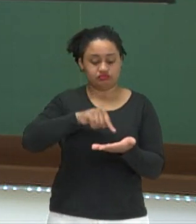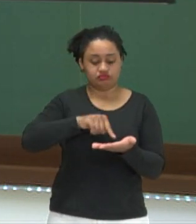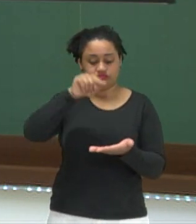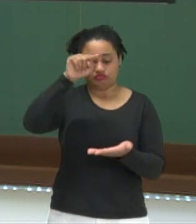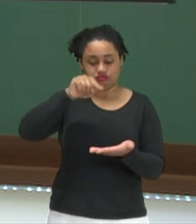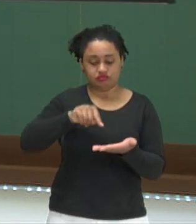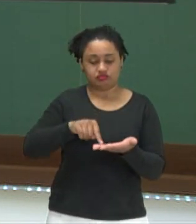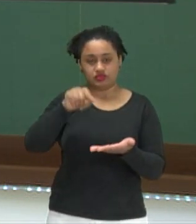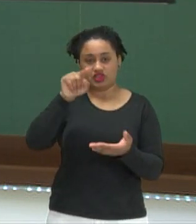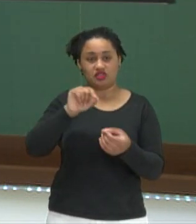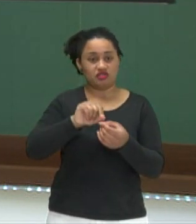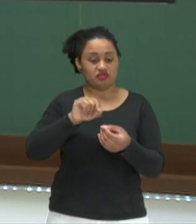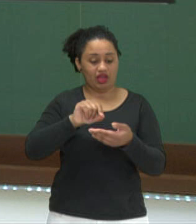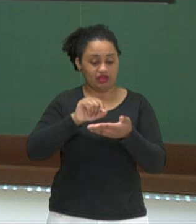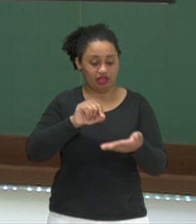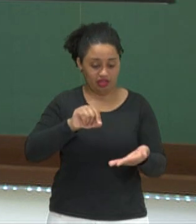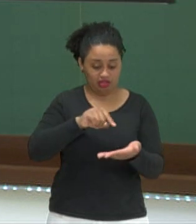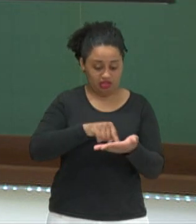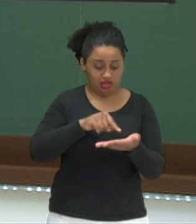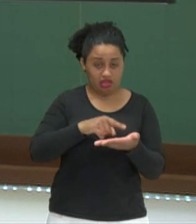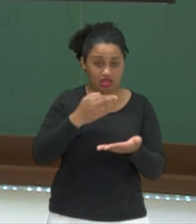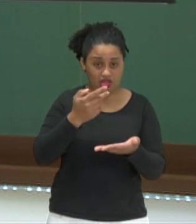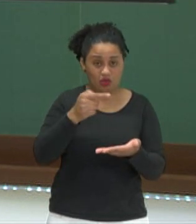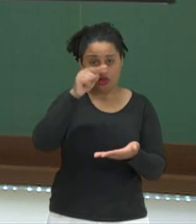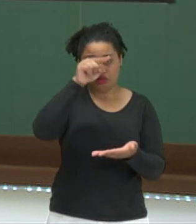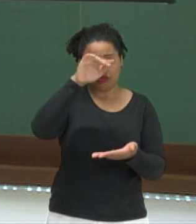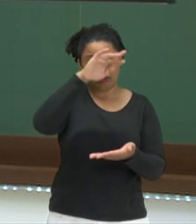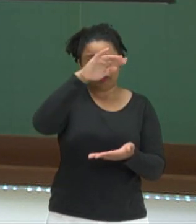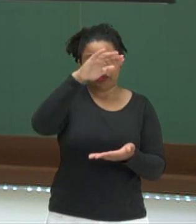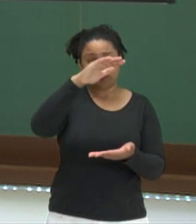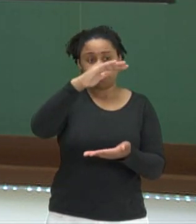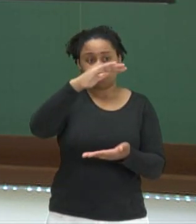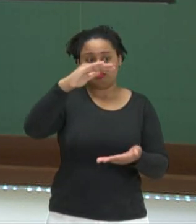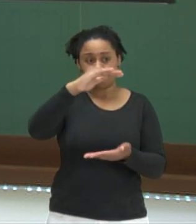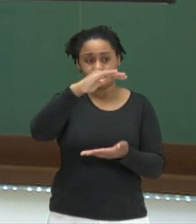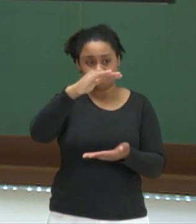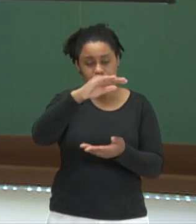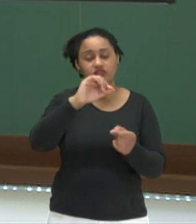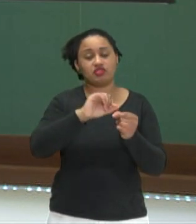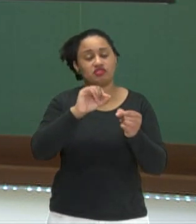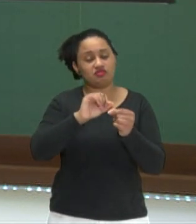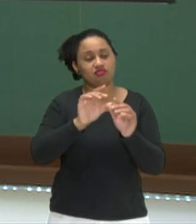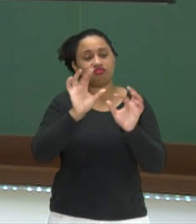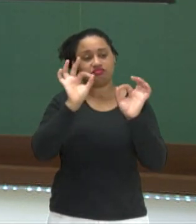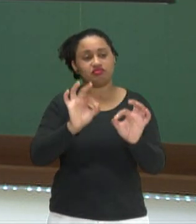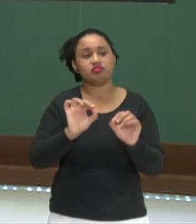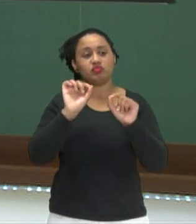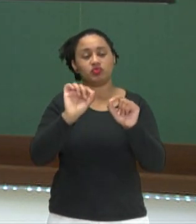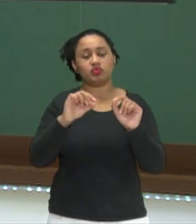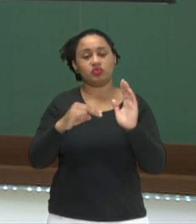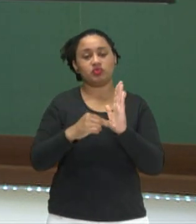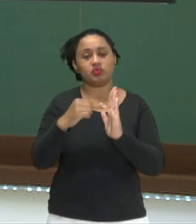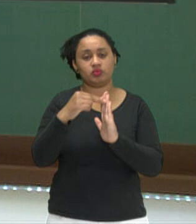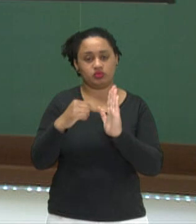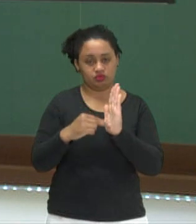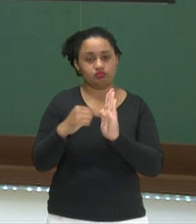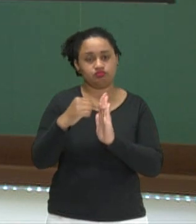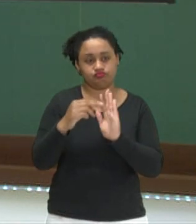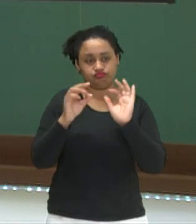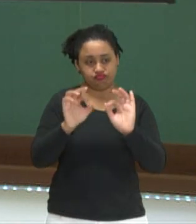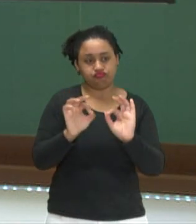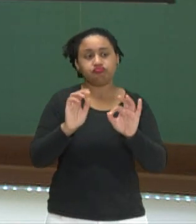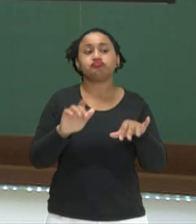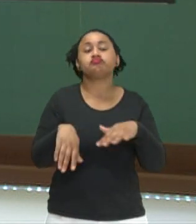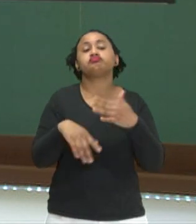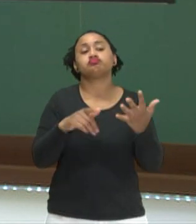a mesma base que eu tinha no plano inferior e vai formar exatamente o nosso prisma.